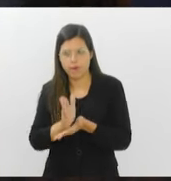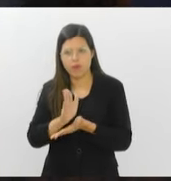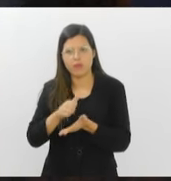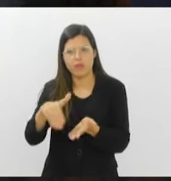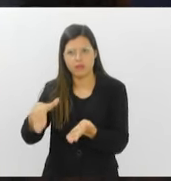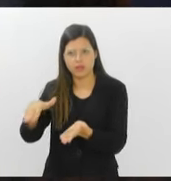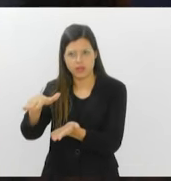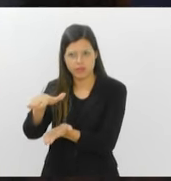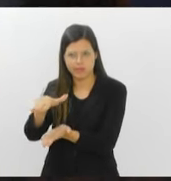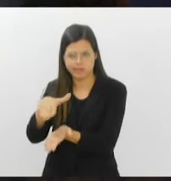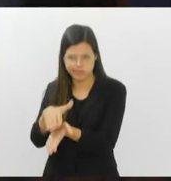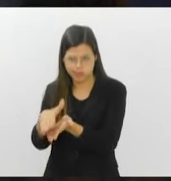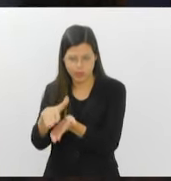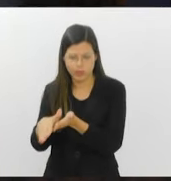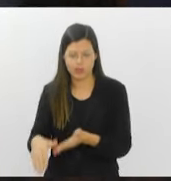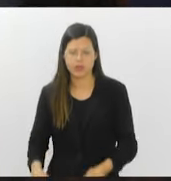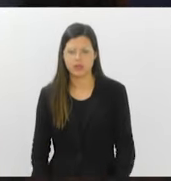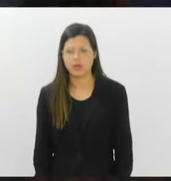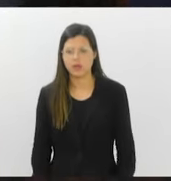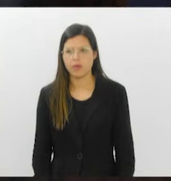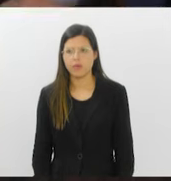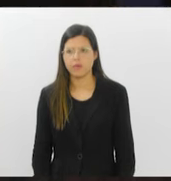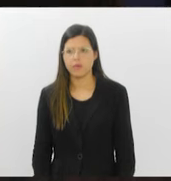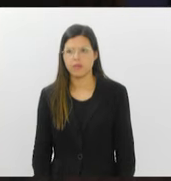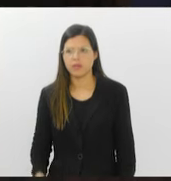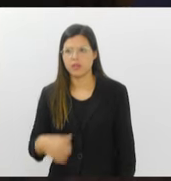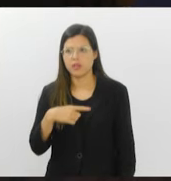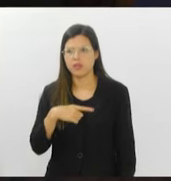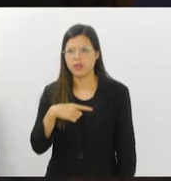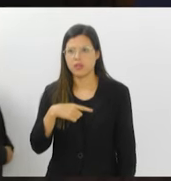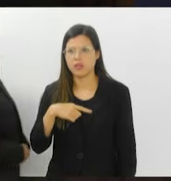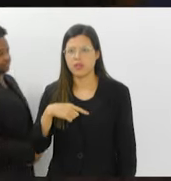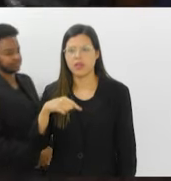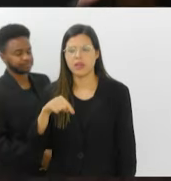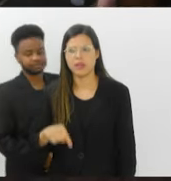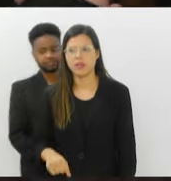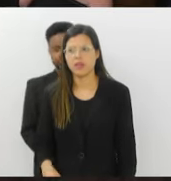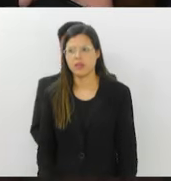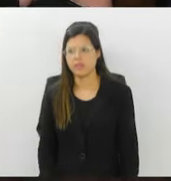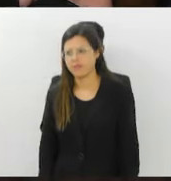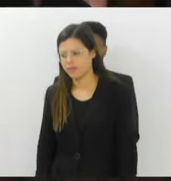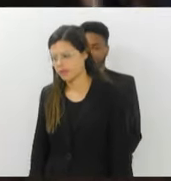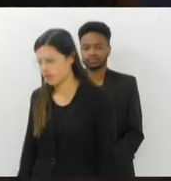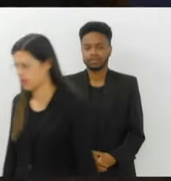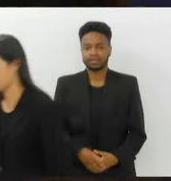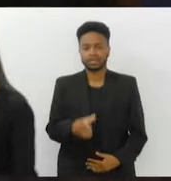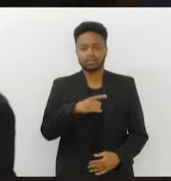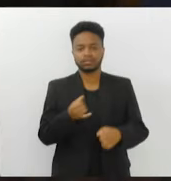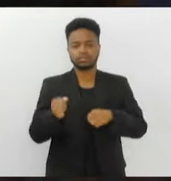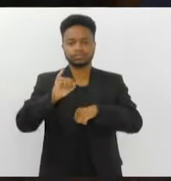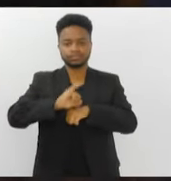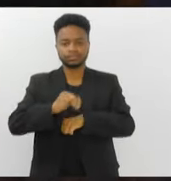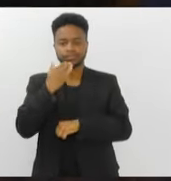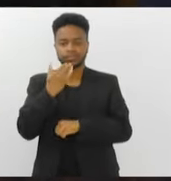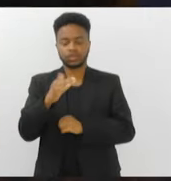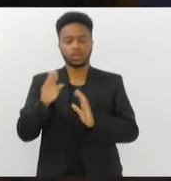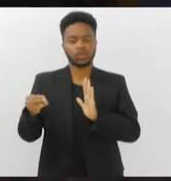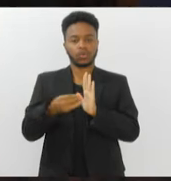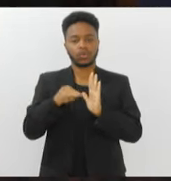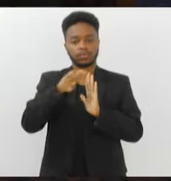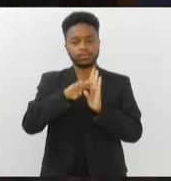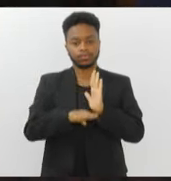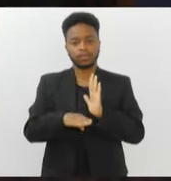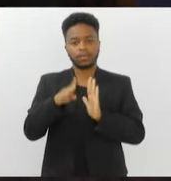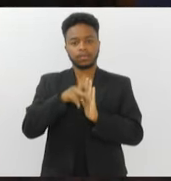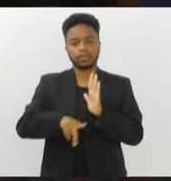vai a publicação. Há sobre a mesa os seguintes requerimentos. Inclusão na ordem do dia do projeto